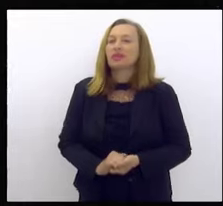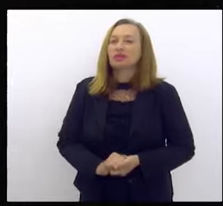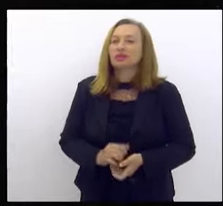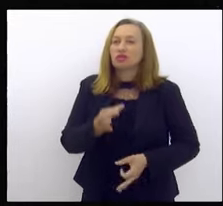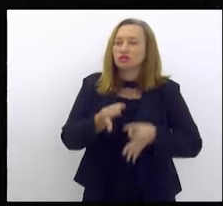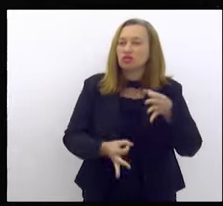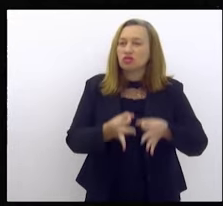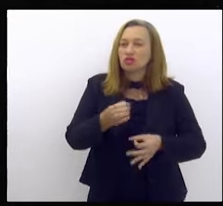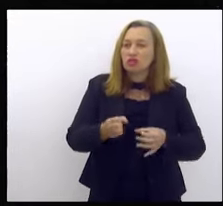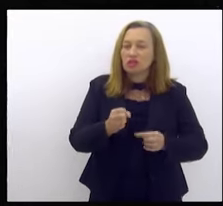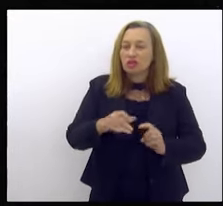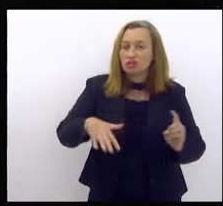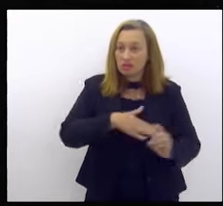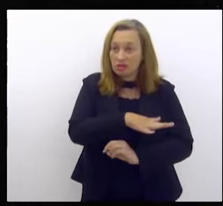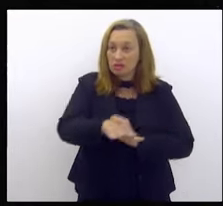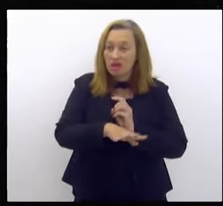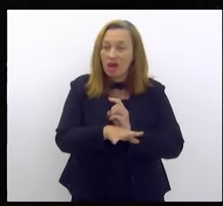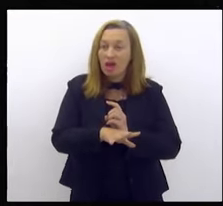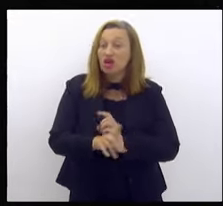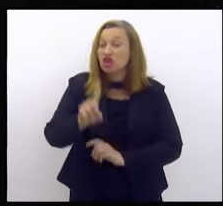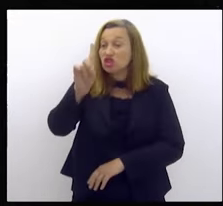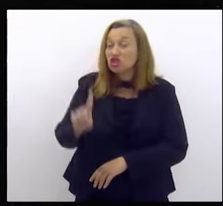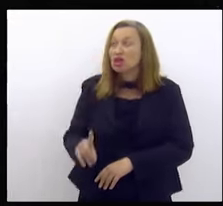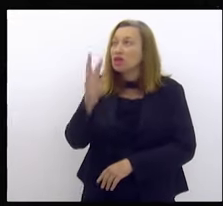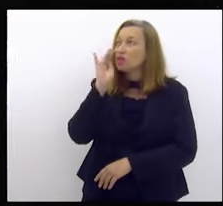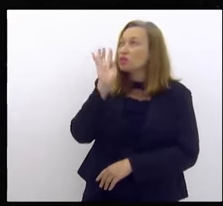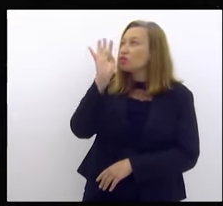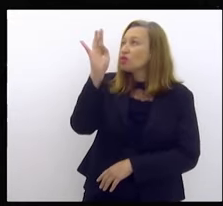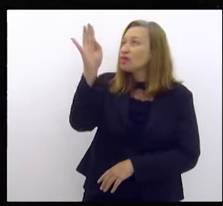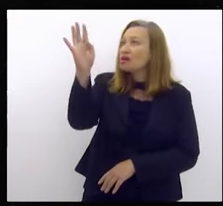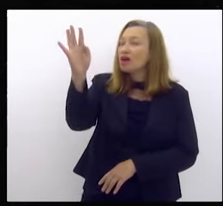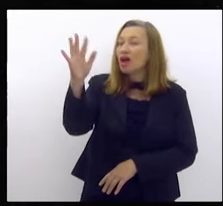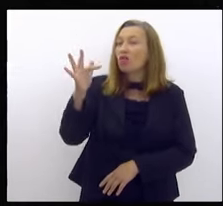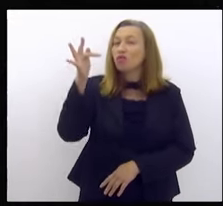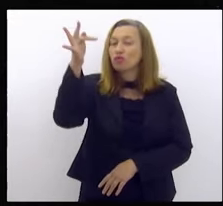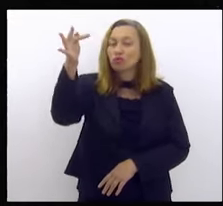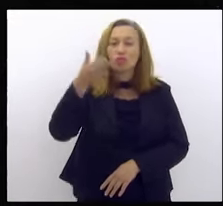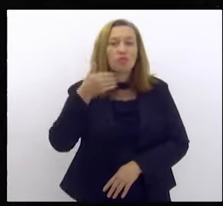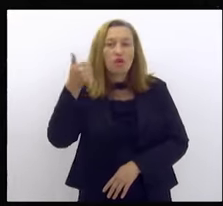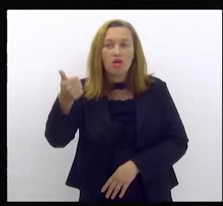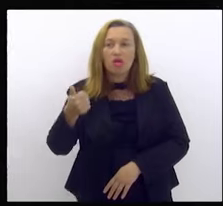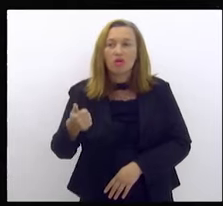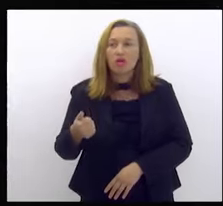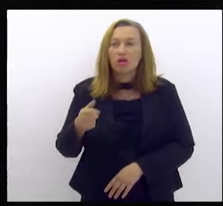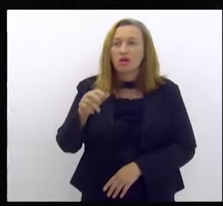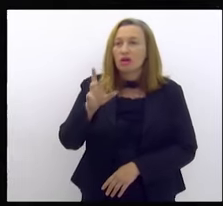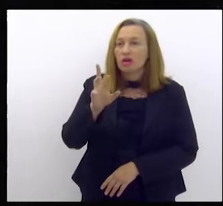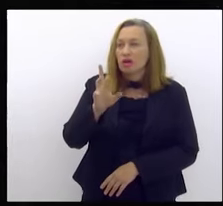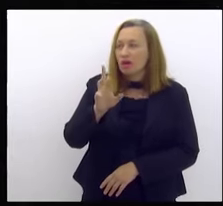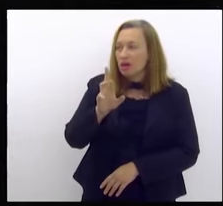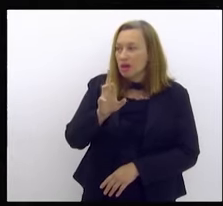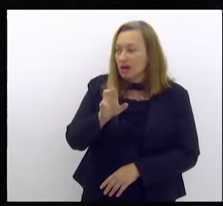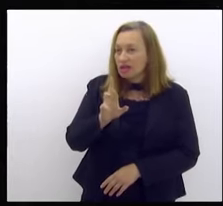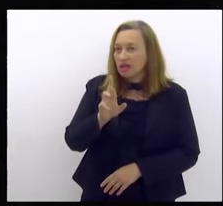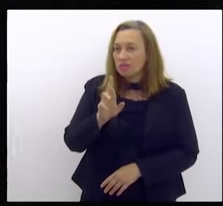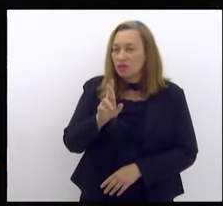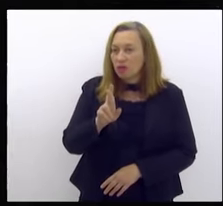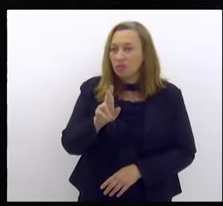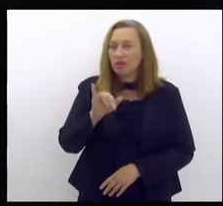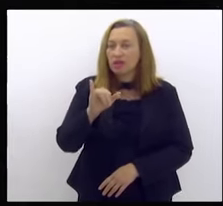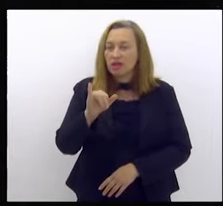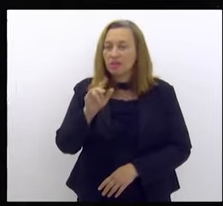justiça social, por direito a sonhar e imaginar um futuro possível. E o hip-hop nas escolas hoje